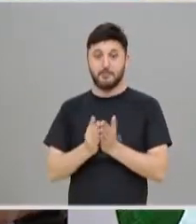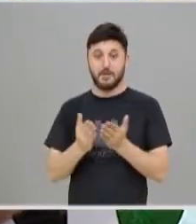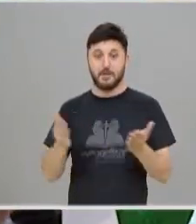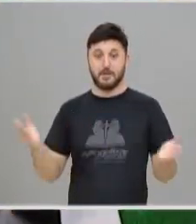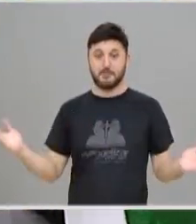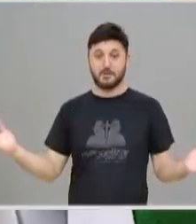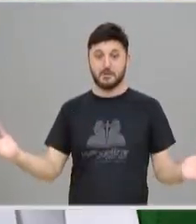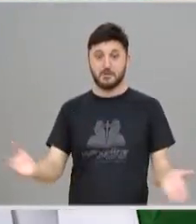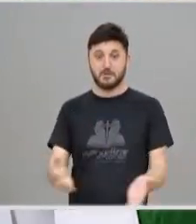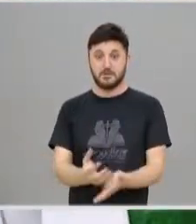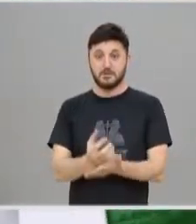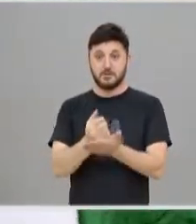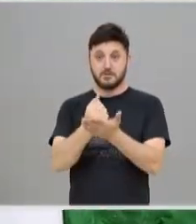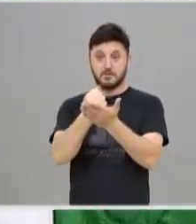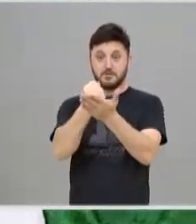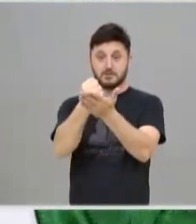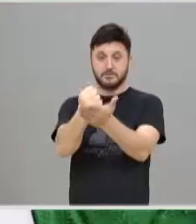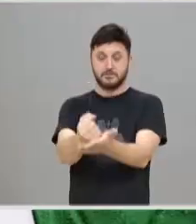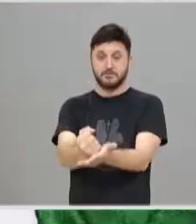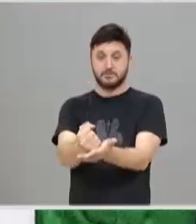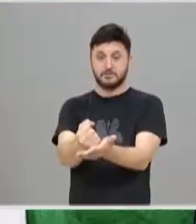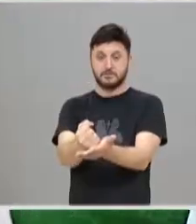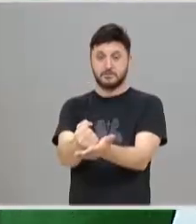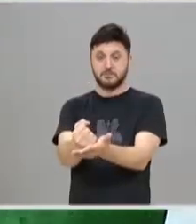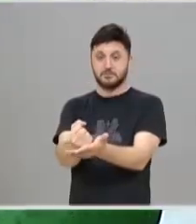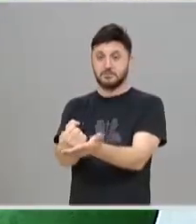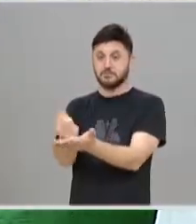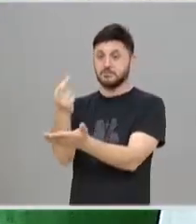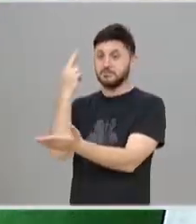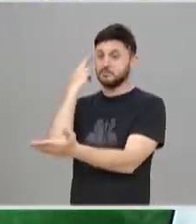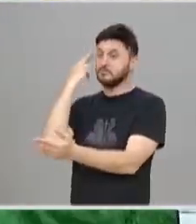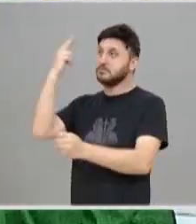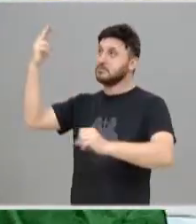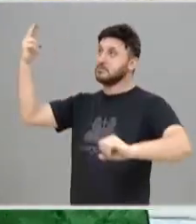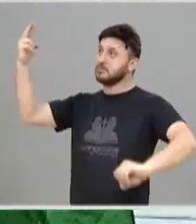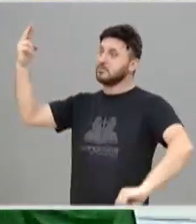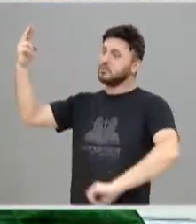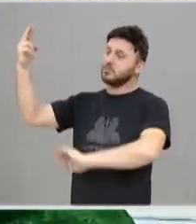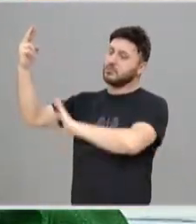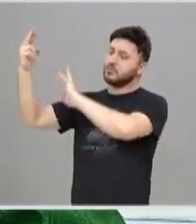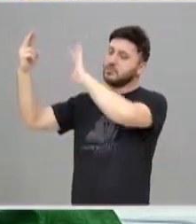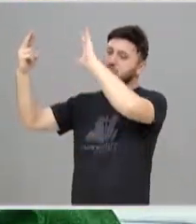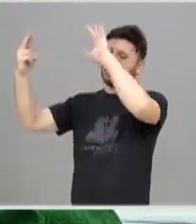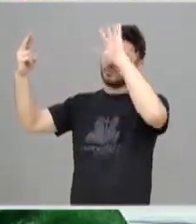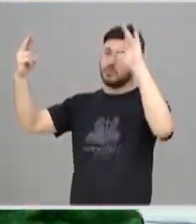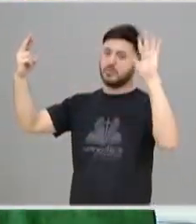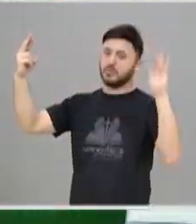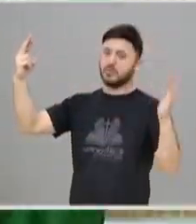Palavra da salvação. Glória a